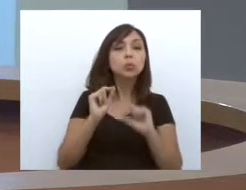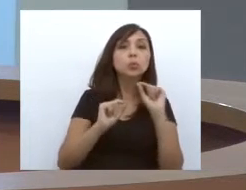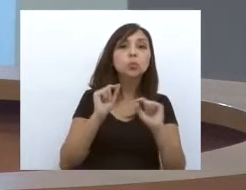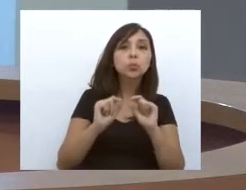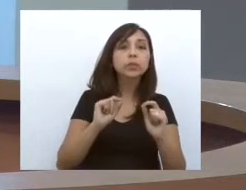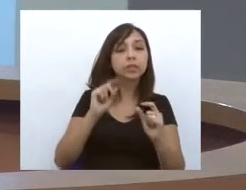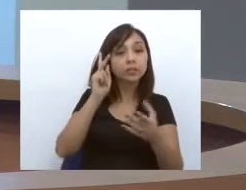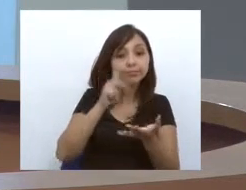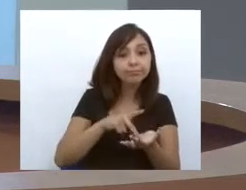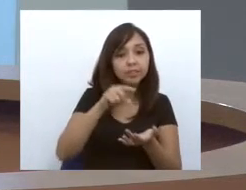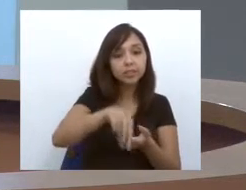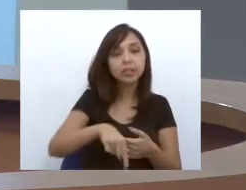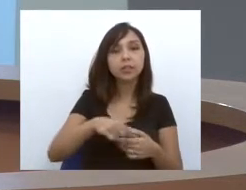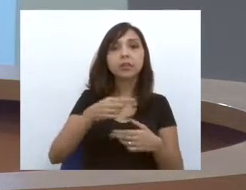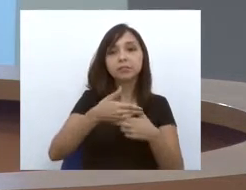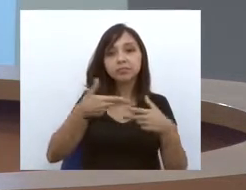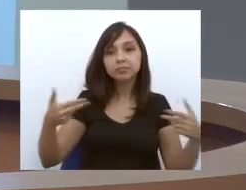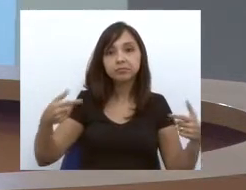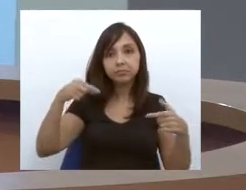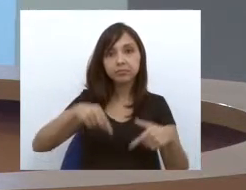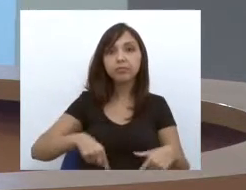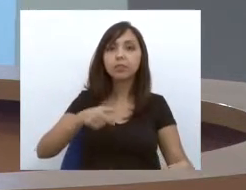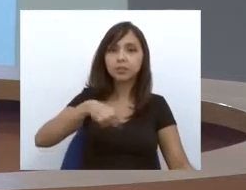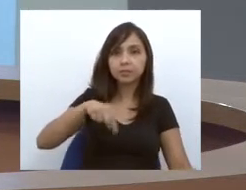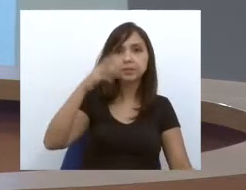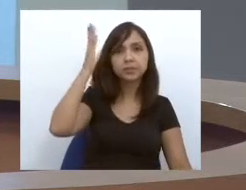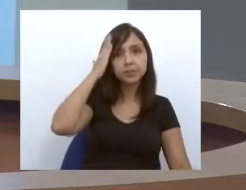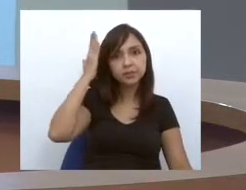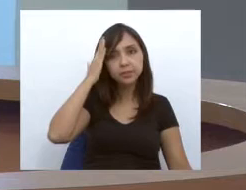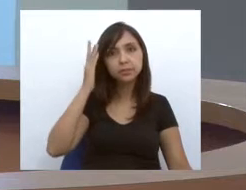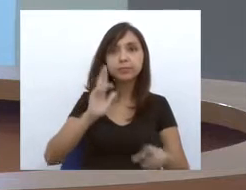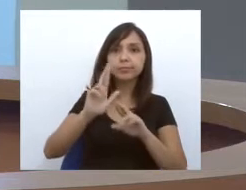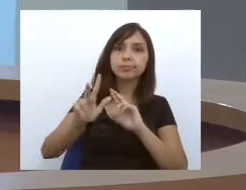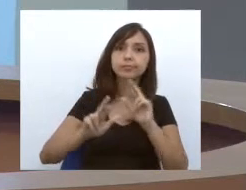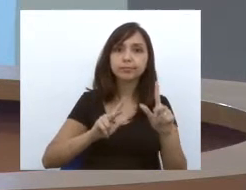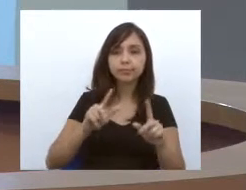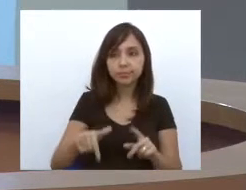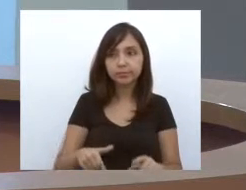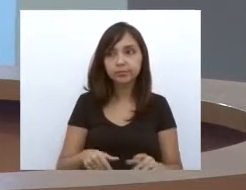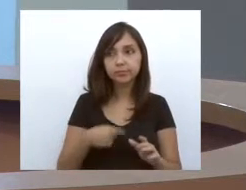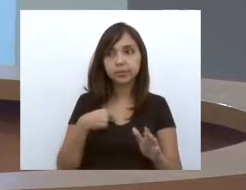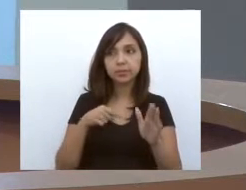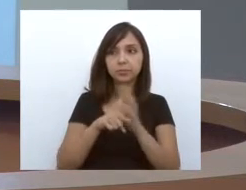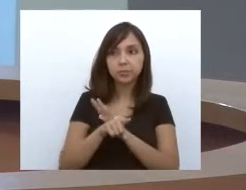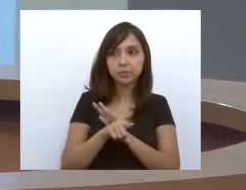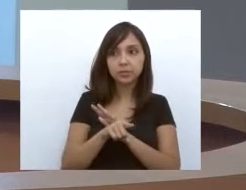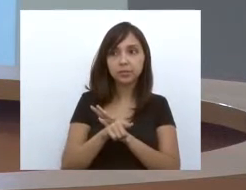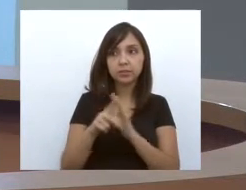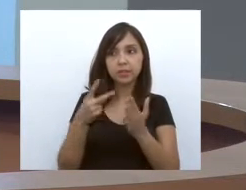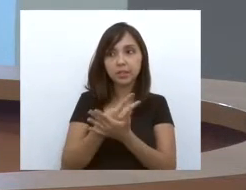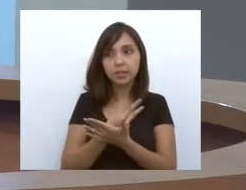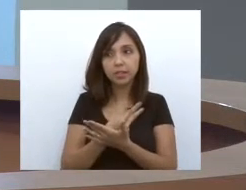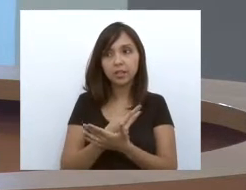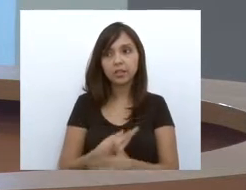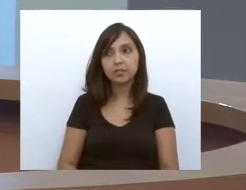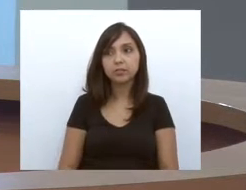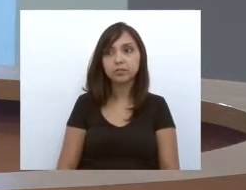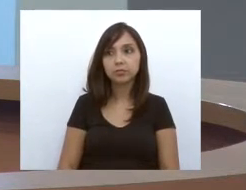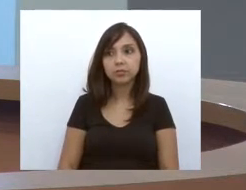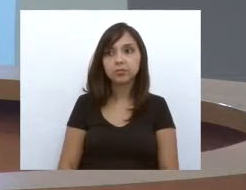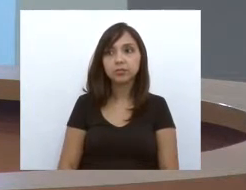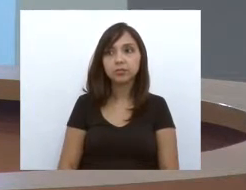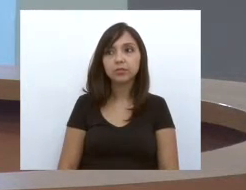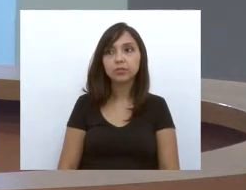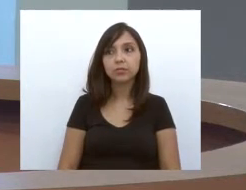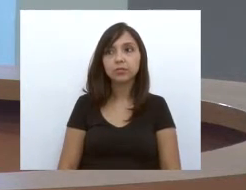condições. Nós sabemos a divergência. Primeiro eu fiz a pergunta, estou cometendo uma falha, não posso cometer falha. Eu